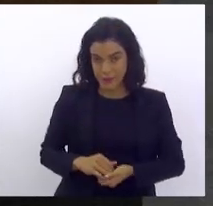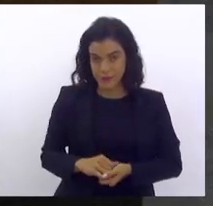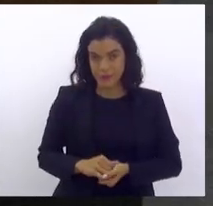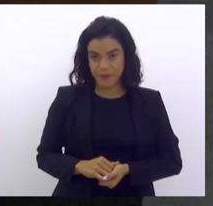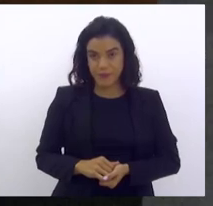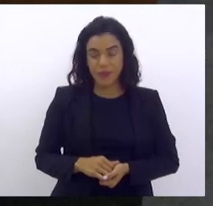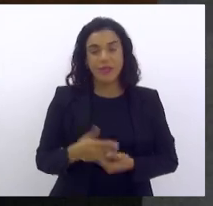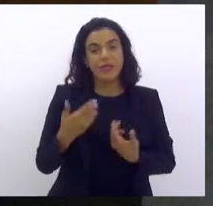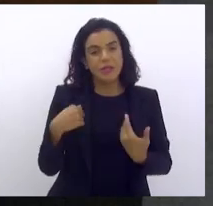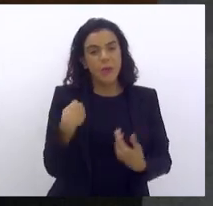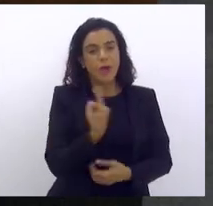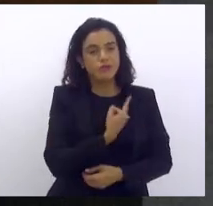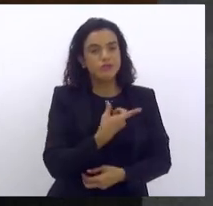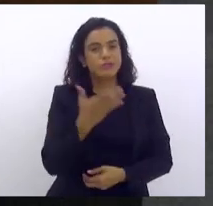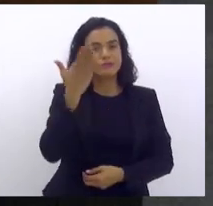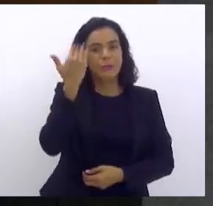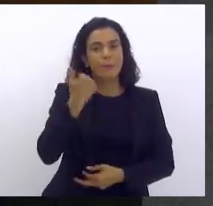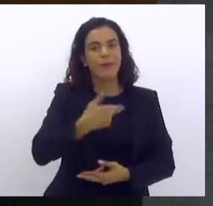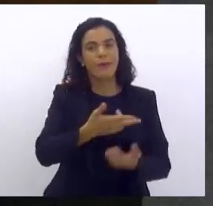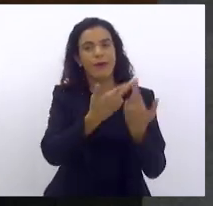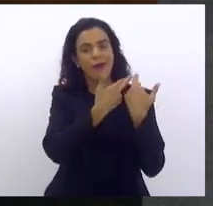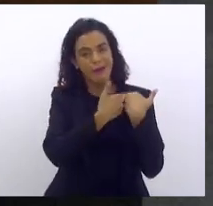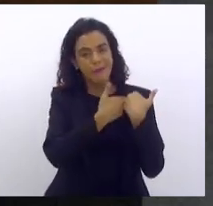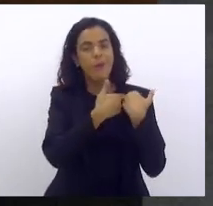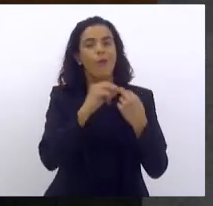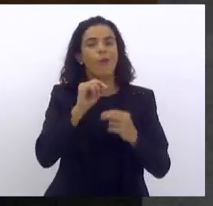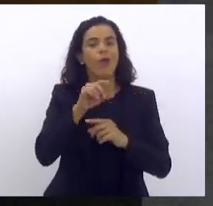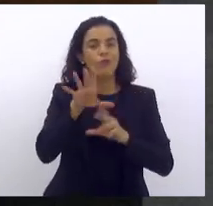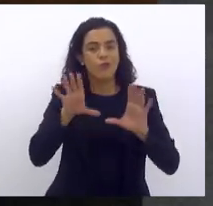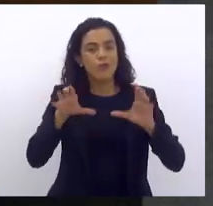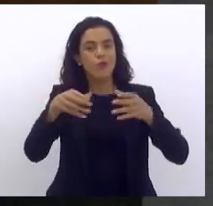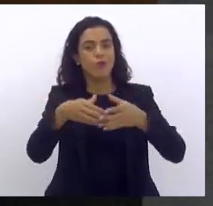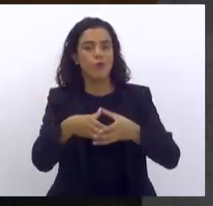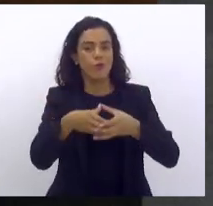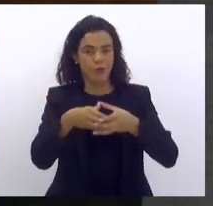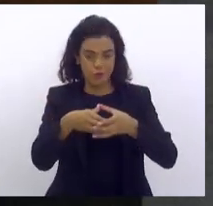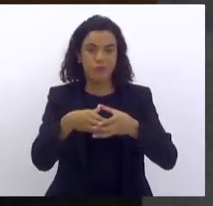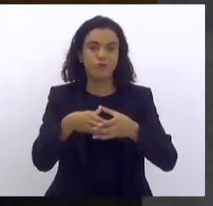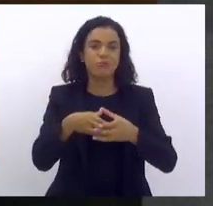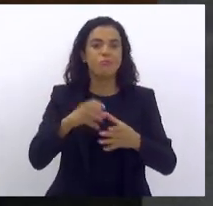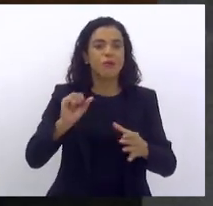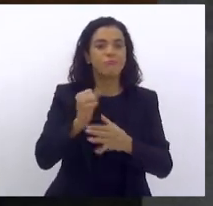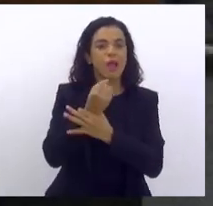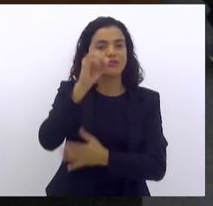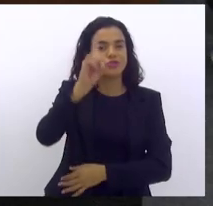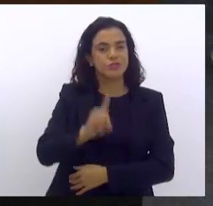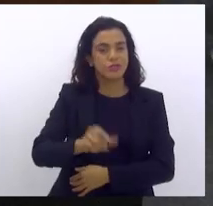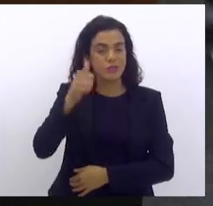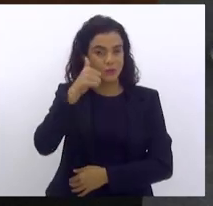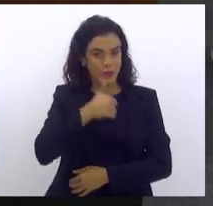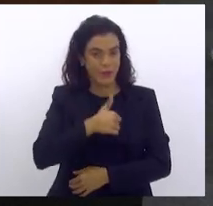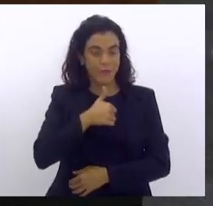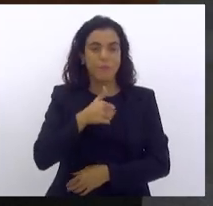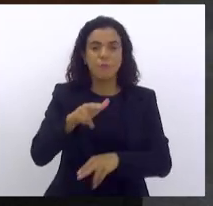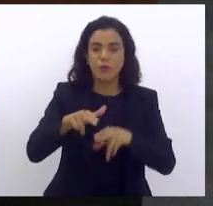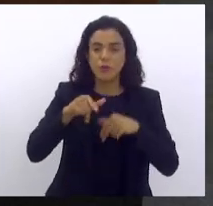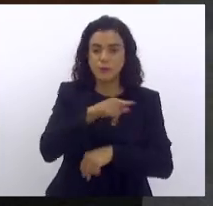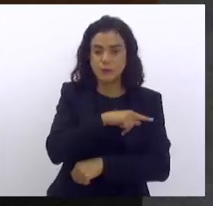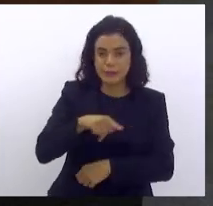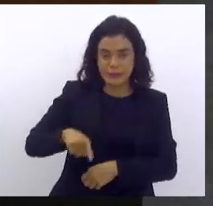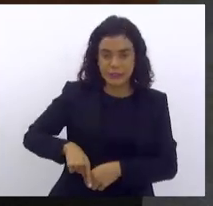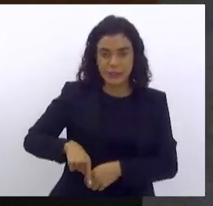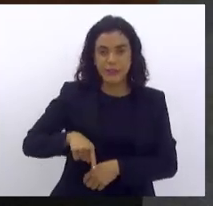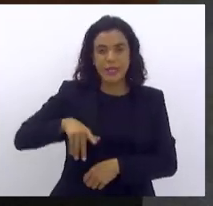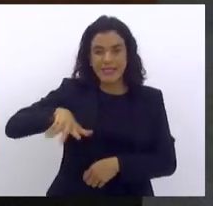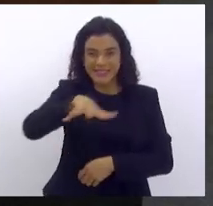e ter a responsabilidade coletiva para assegurar os direitos das nossas mulheres. Inclusive, senhor presidente,